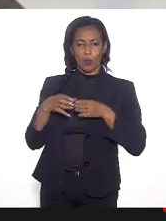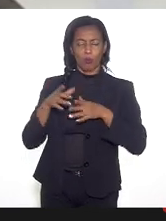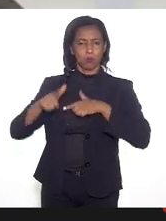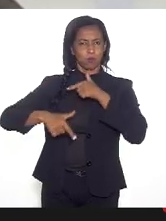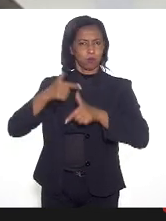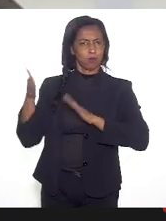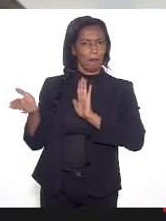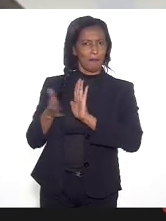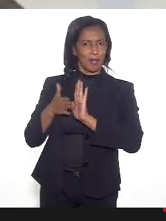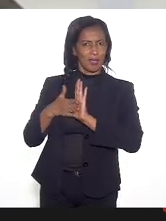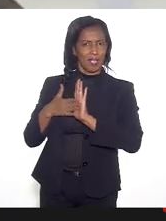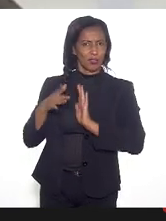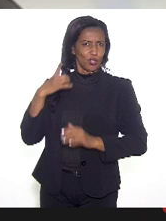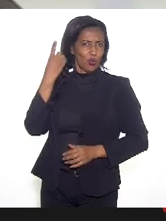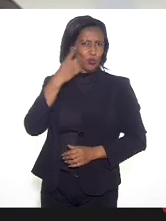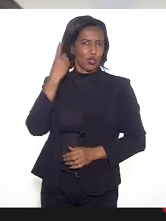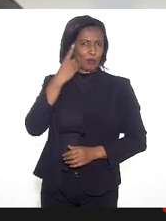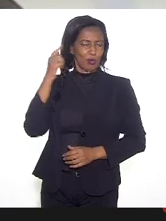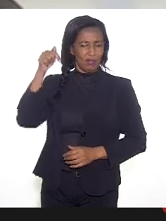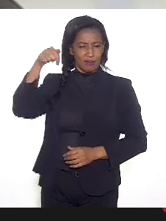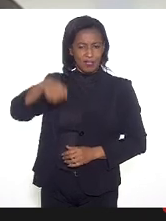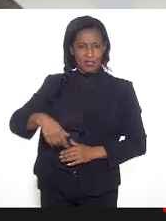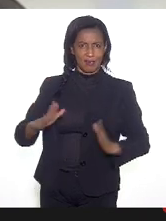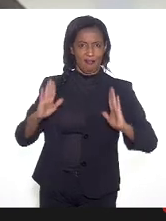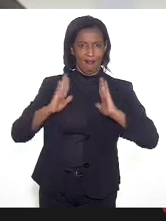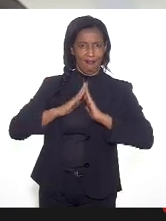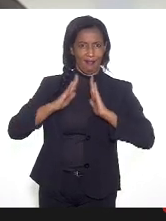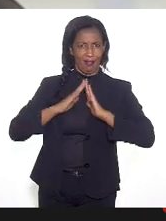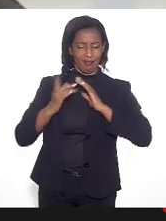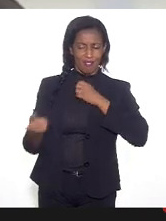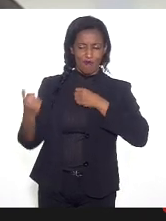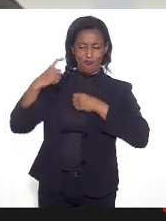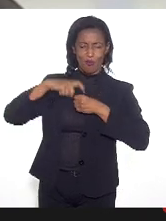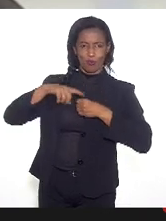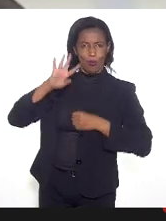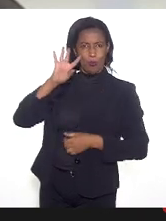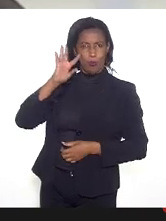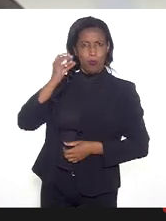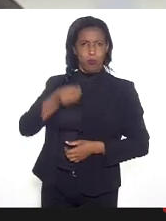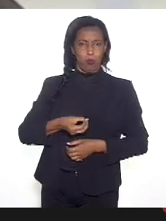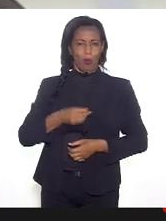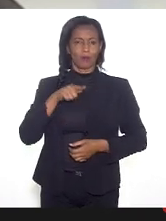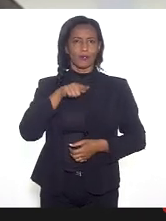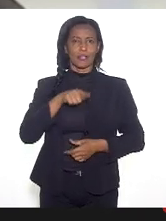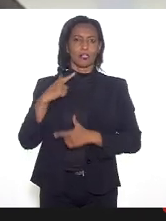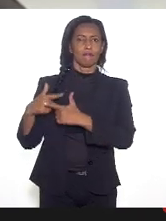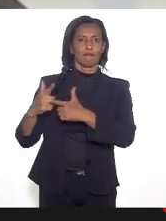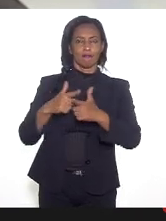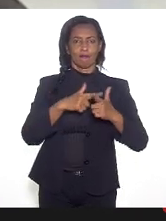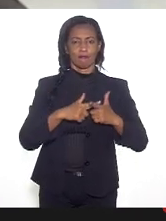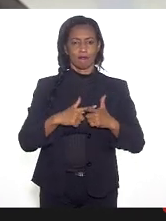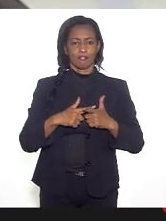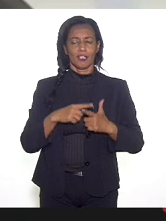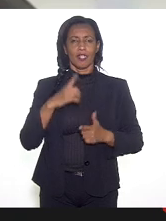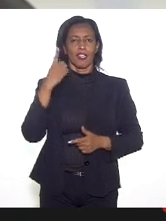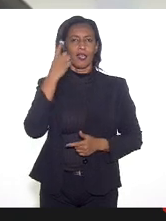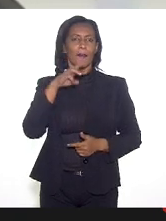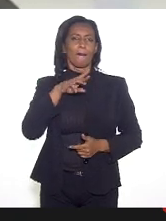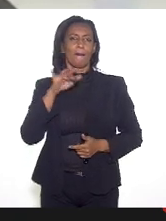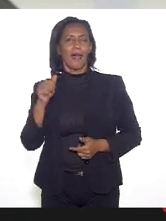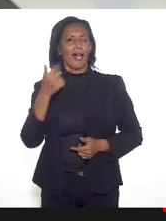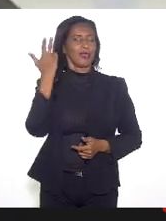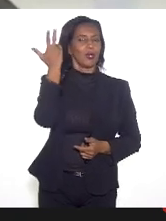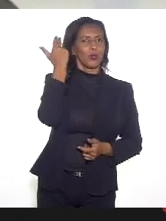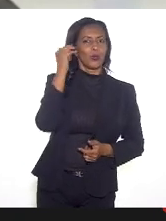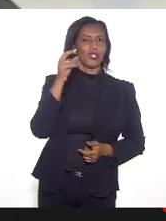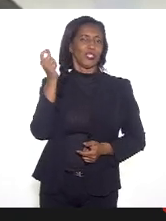e o mandato de alguns deputados nessa casa está voltado à resolução desses casos. Deputada Marta Rocha, deputado Luiz